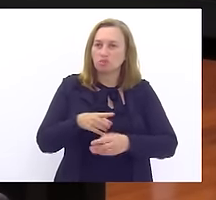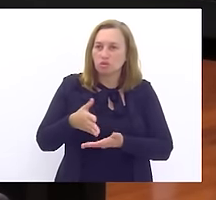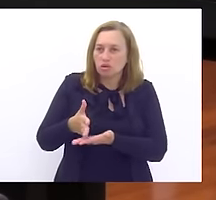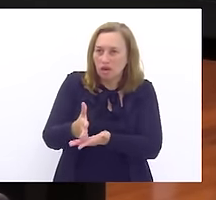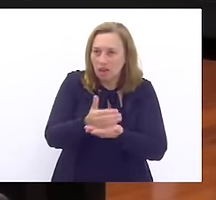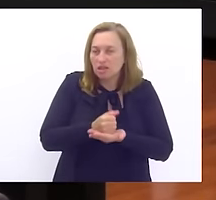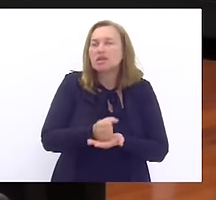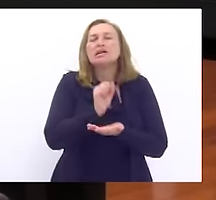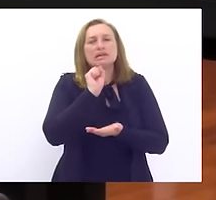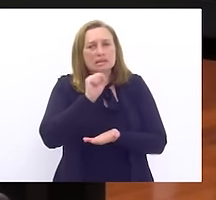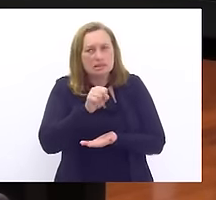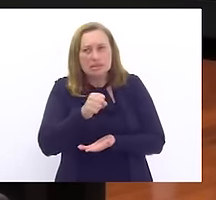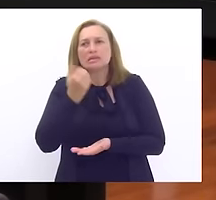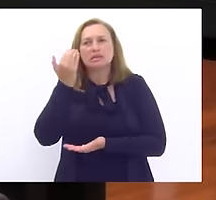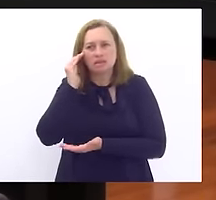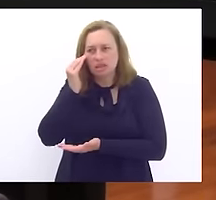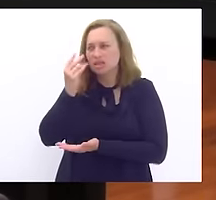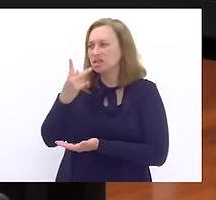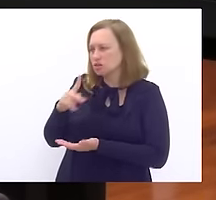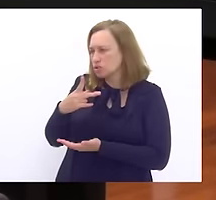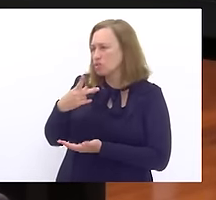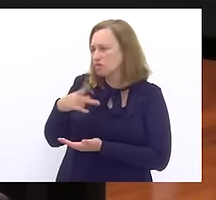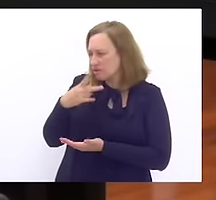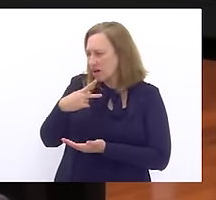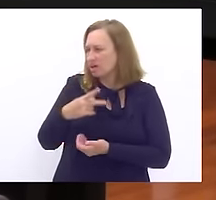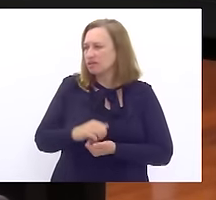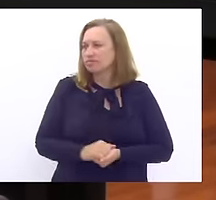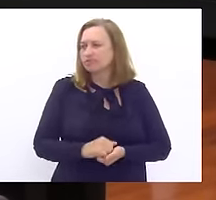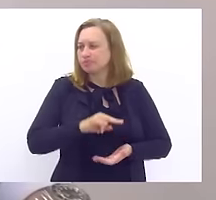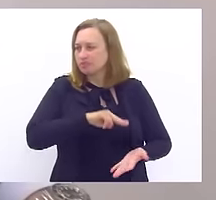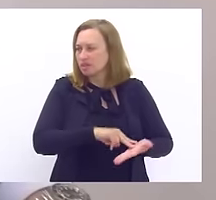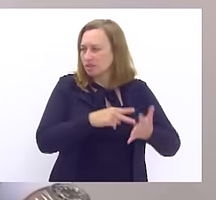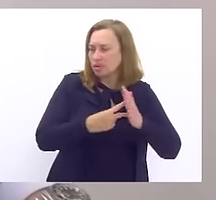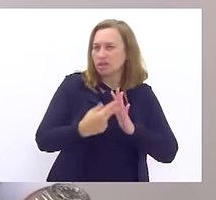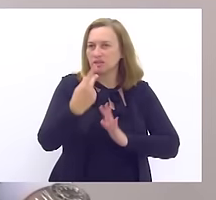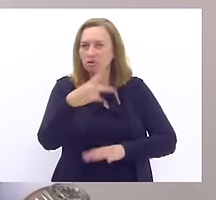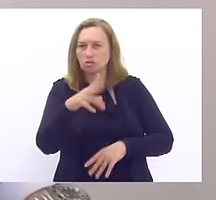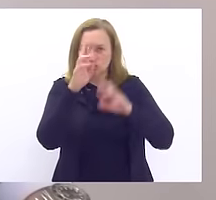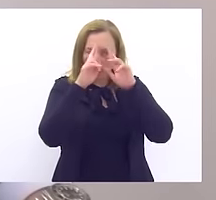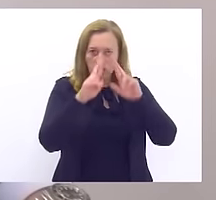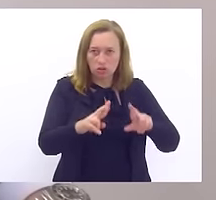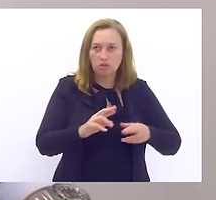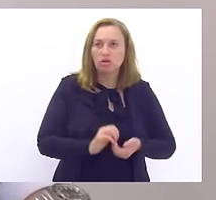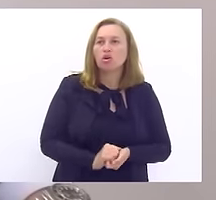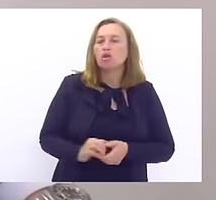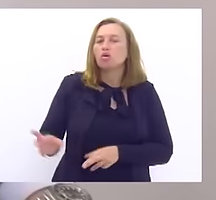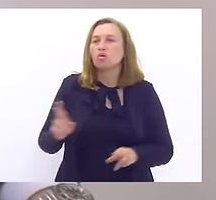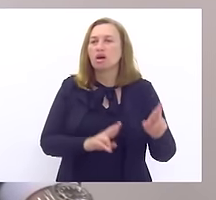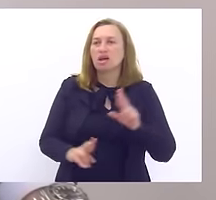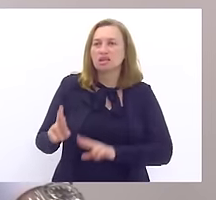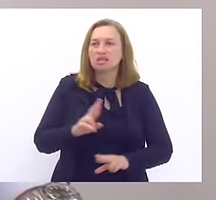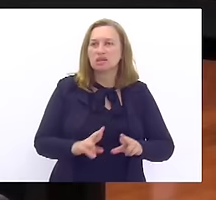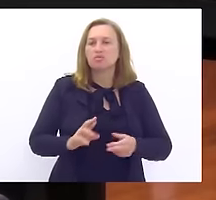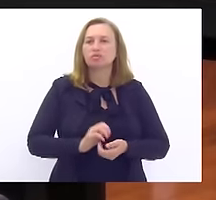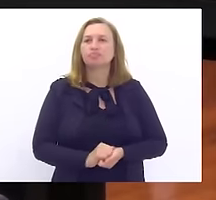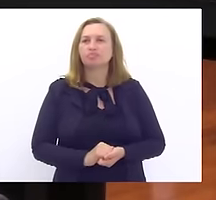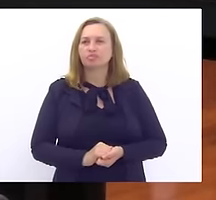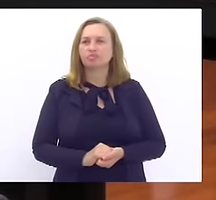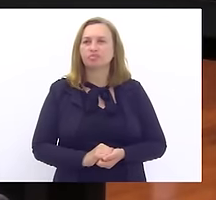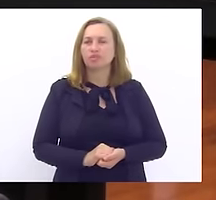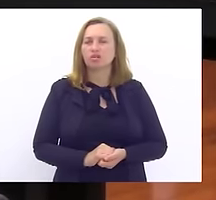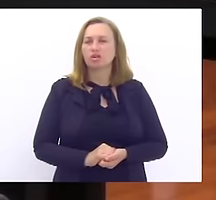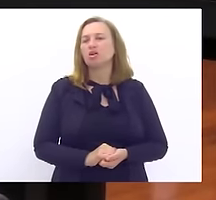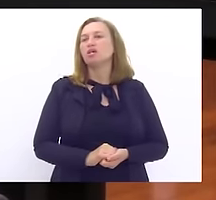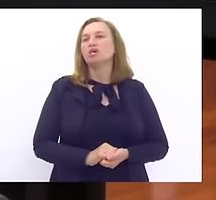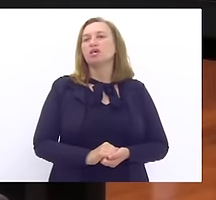arrecadado eu compreendo a sua a sua a sua interpretação e o respeito a correlação ao convênio só para finalizar eu